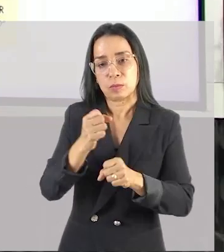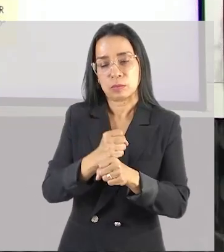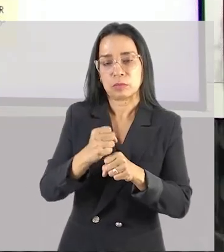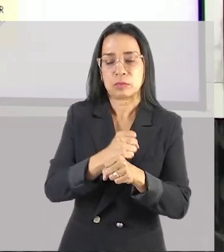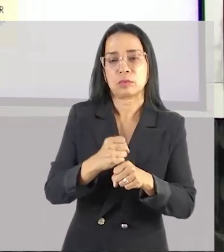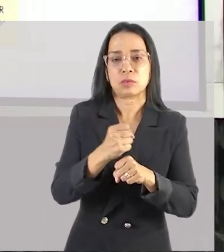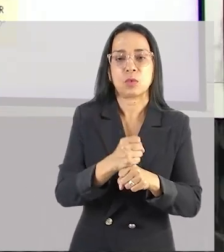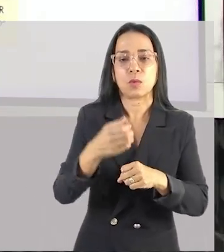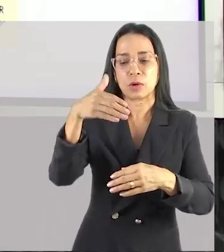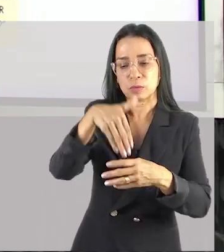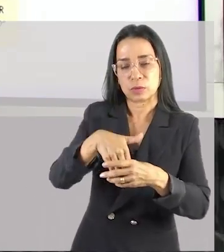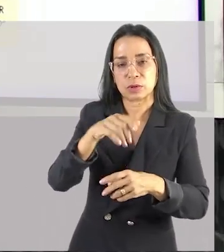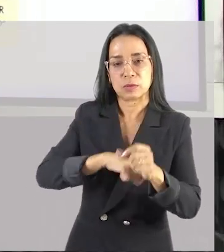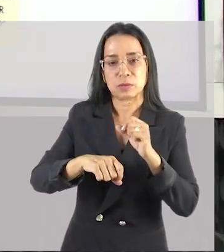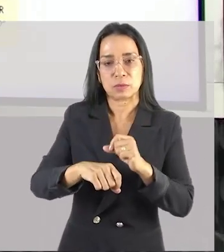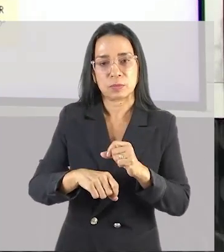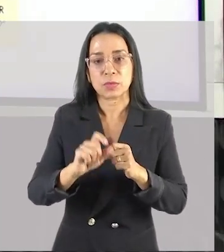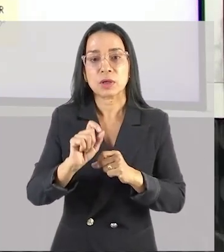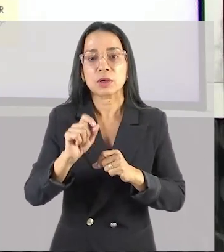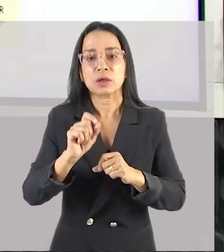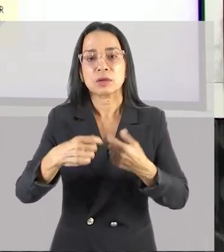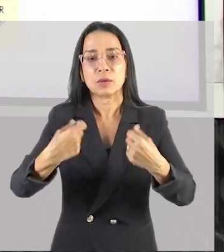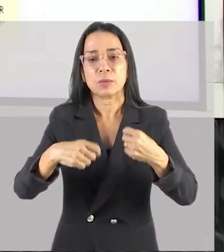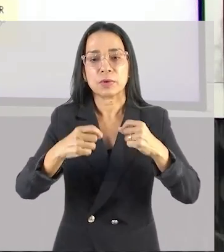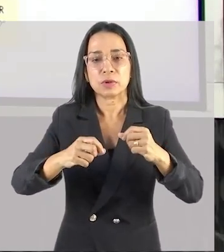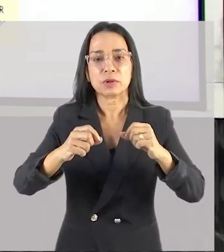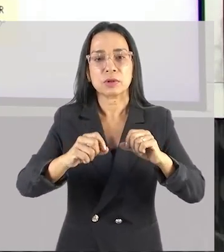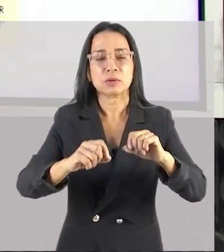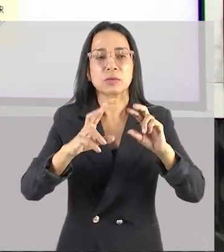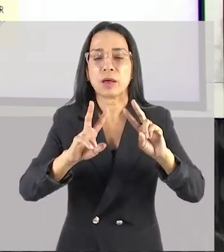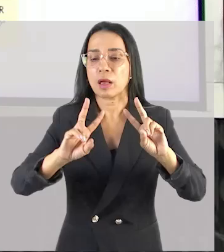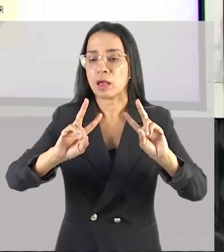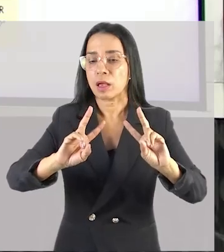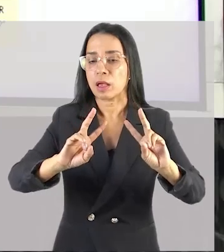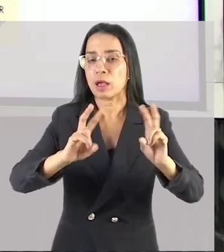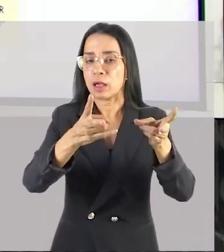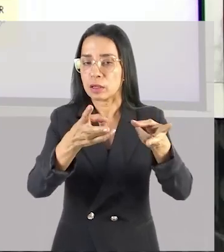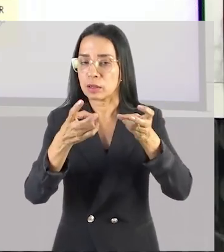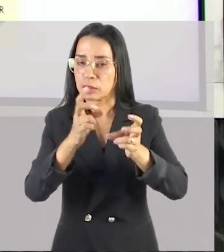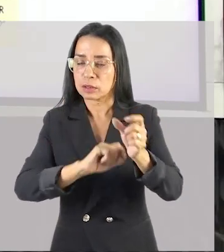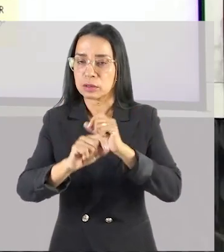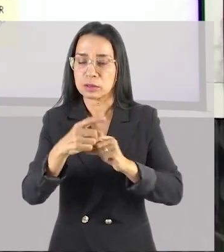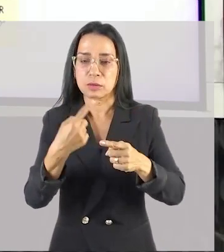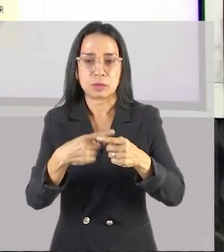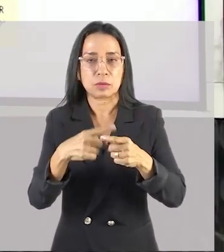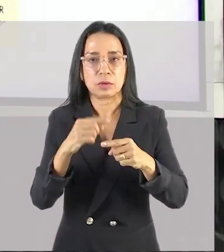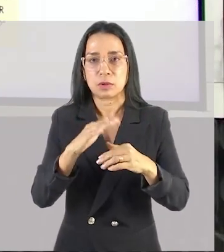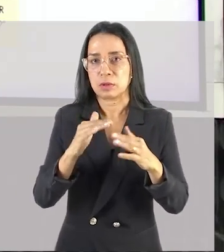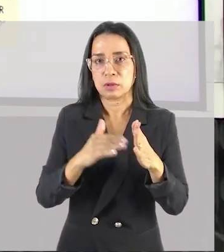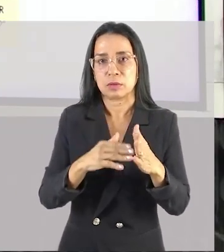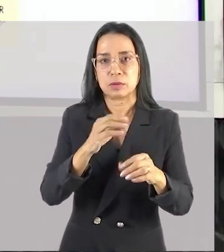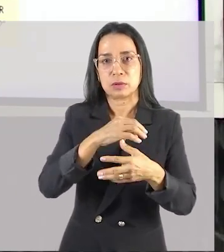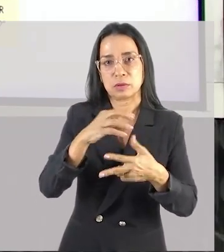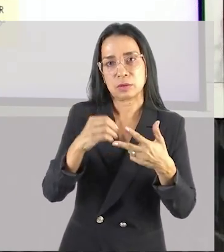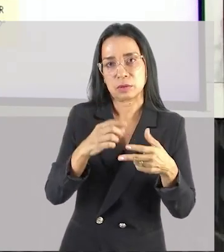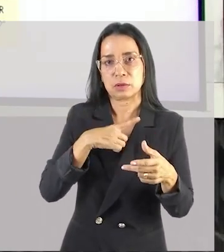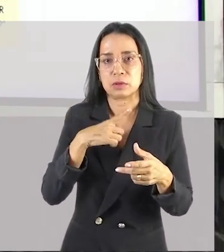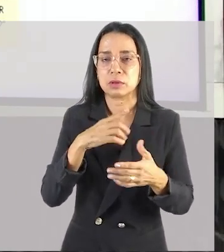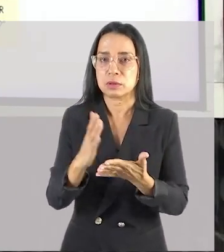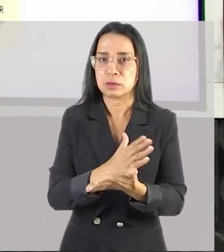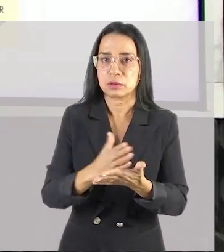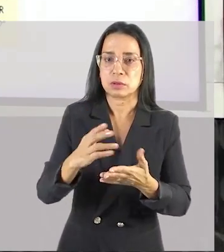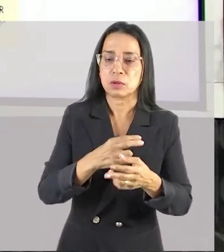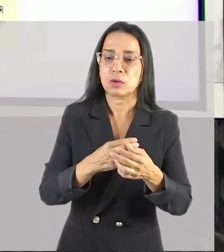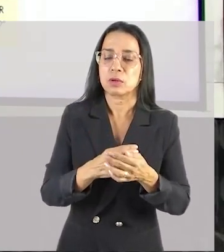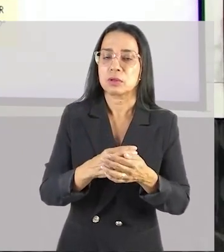eleição. É isso que eu também preciso chamar a atenção, porque... todas as vezes que o Enem traz alguma coisa